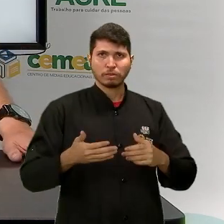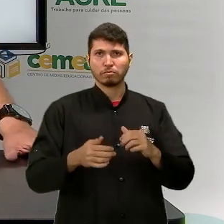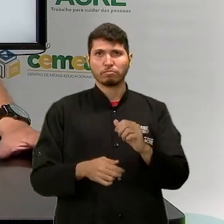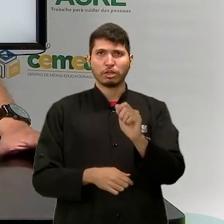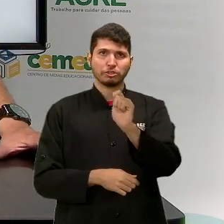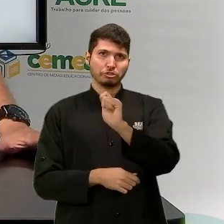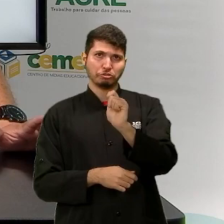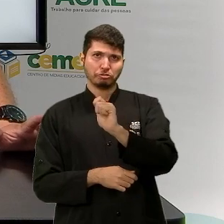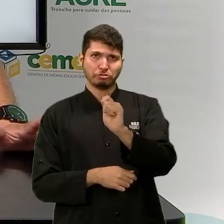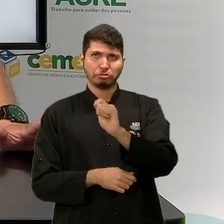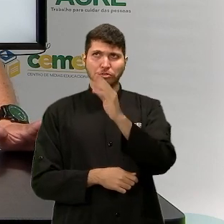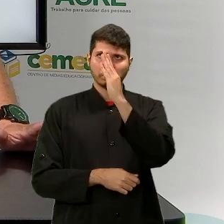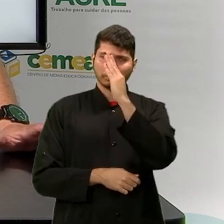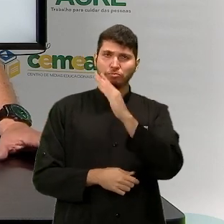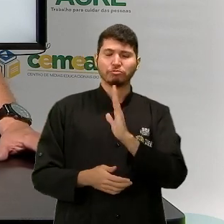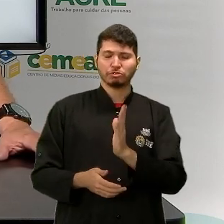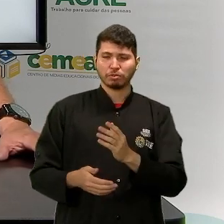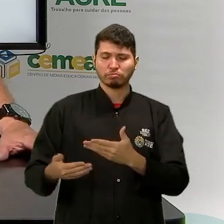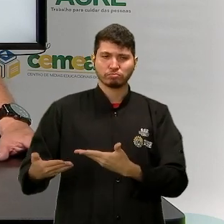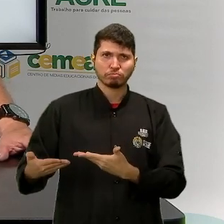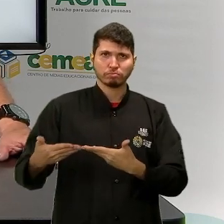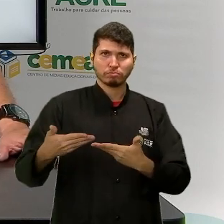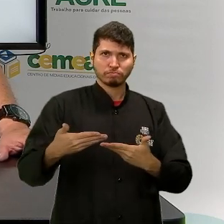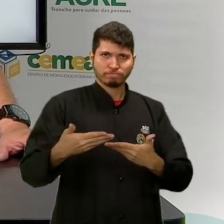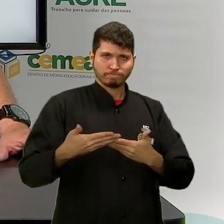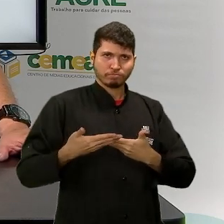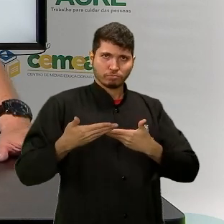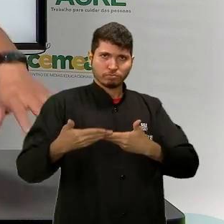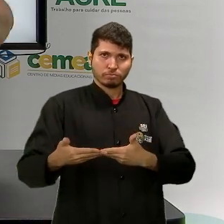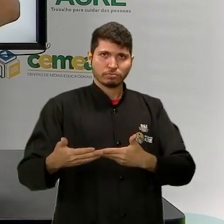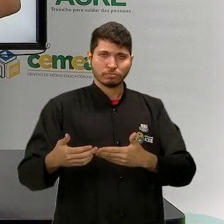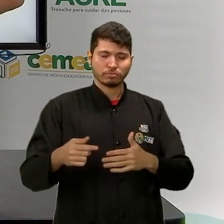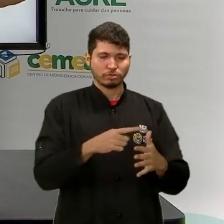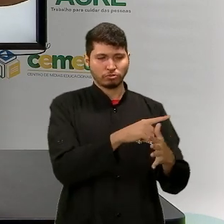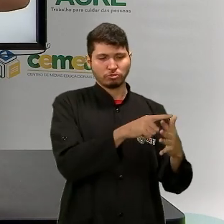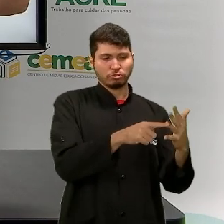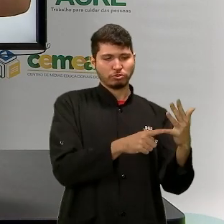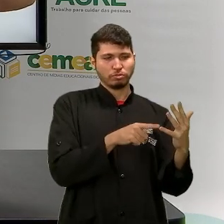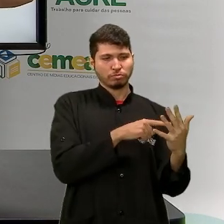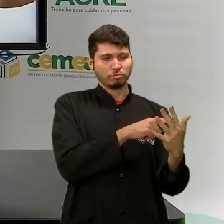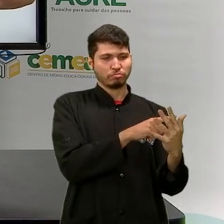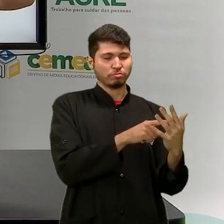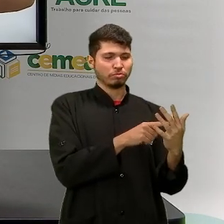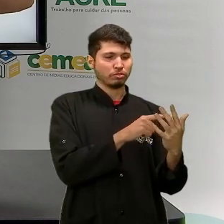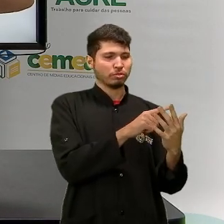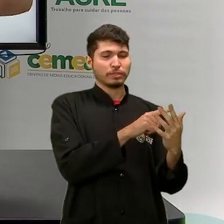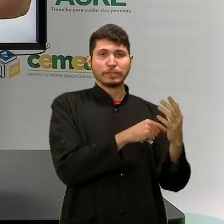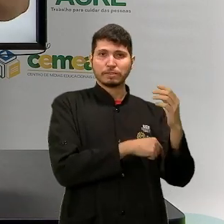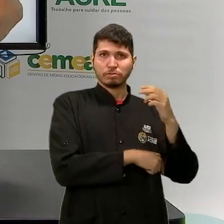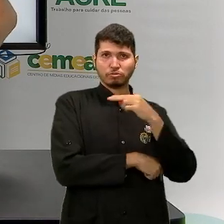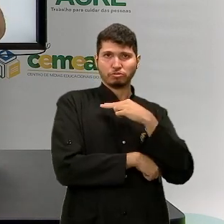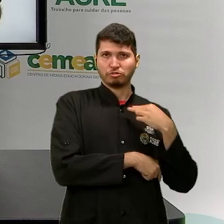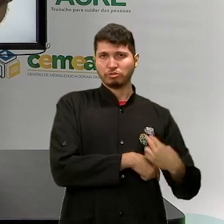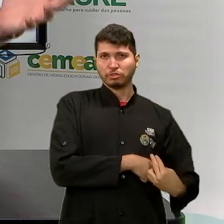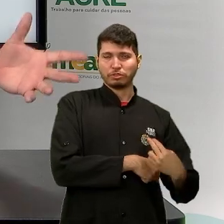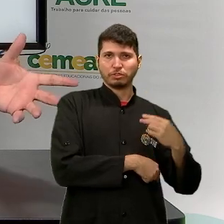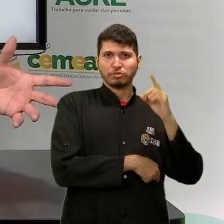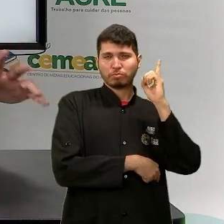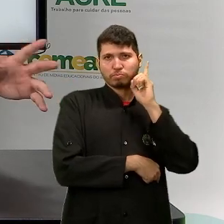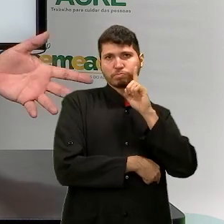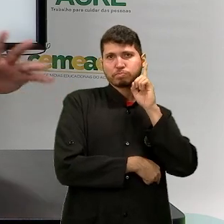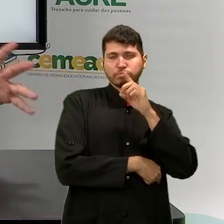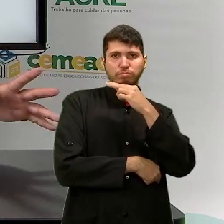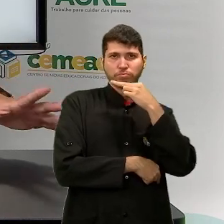Argentina. Não há uma igualdade militar. Até entre os 5 também não há. Os Estados Unidos, a Rússia e a China têm um poderio militar